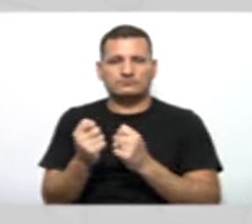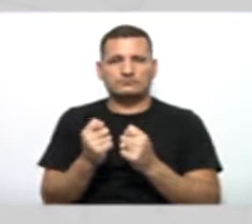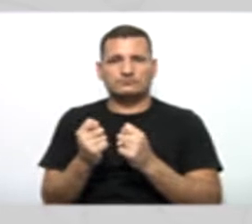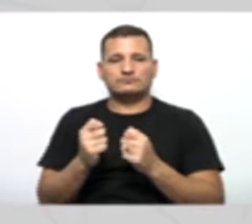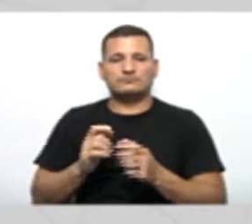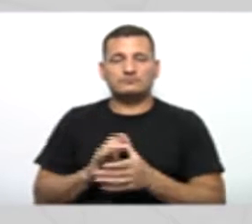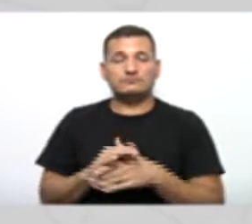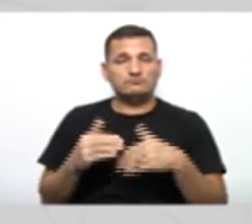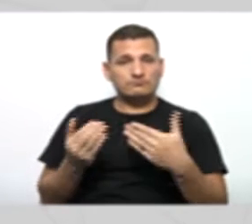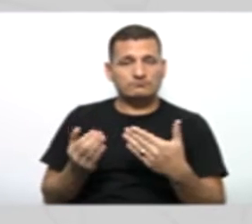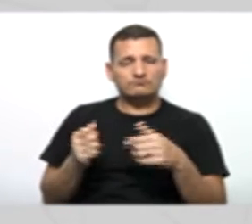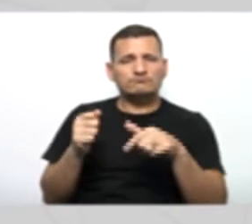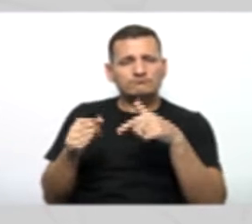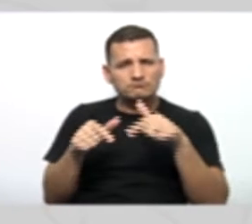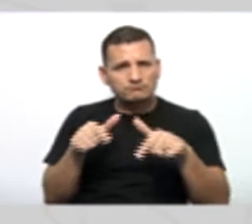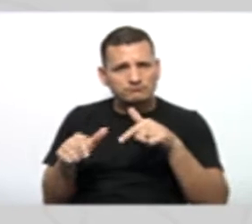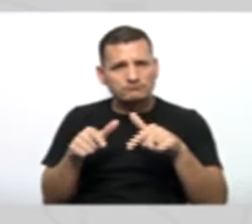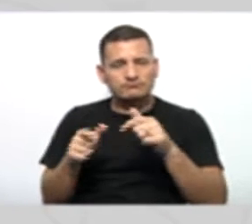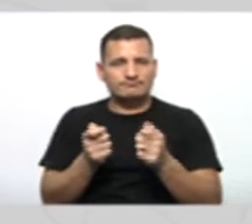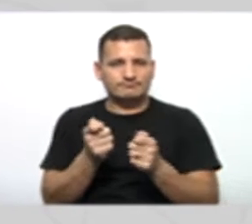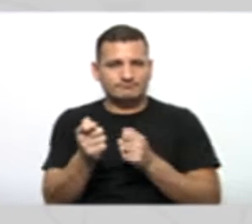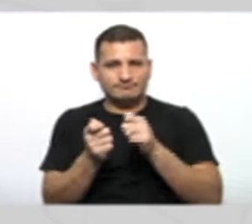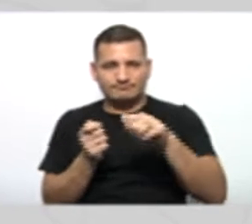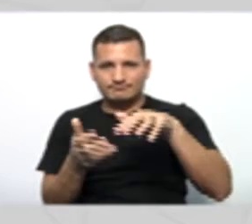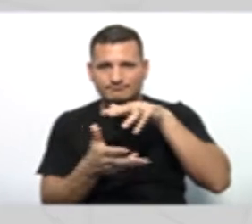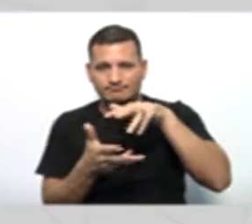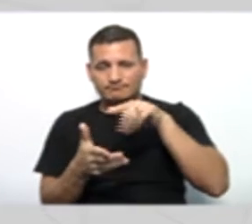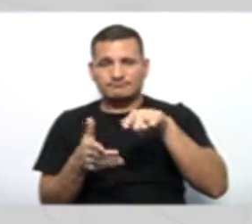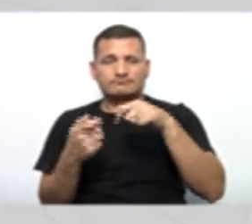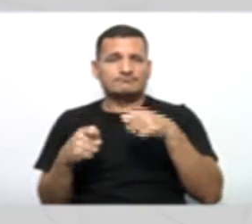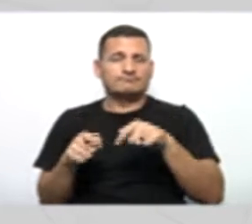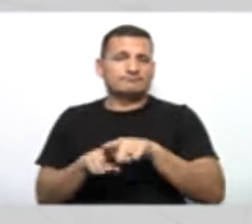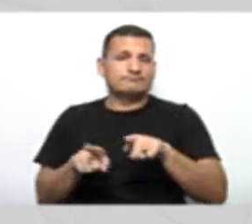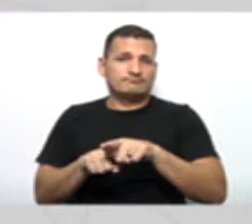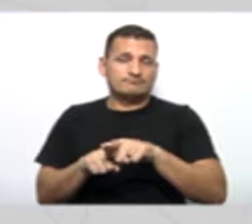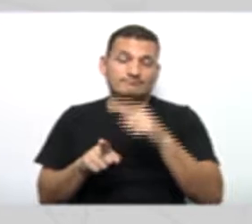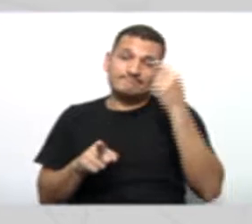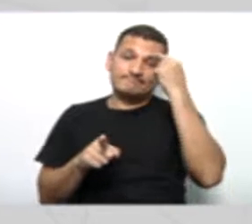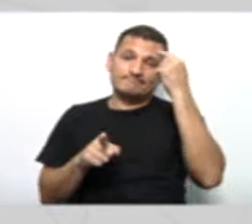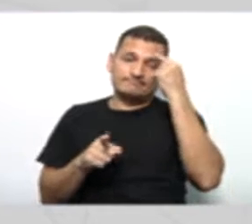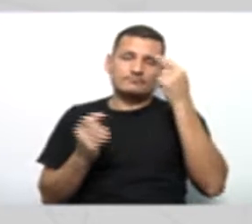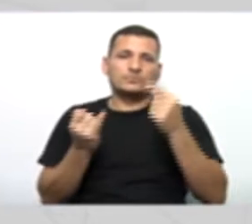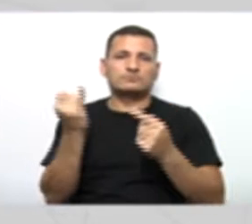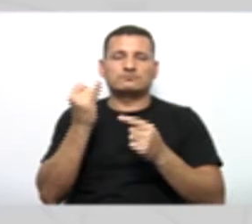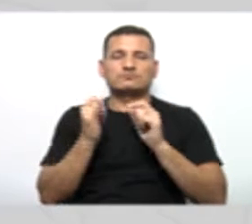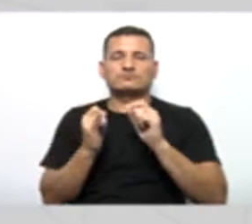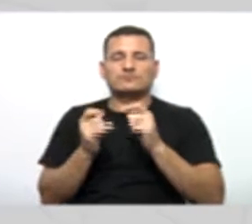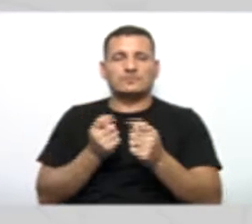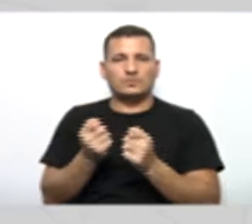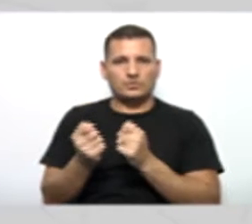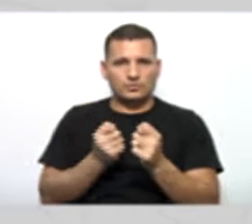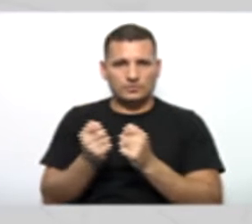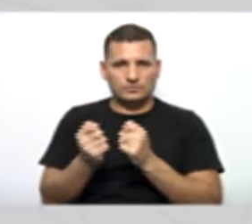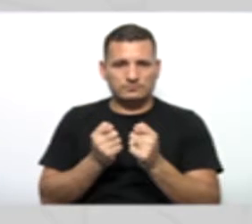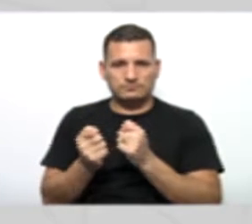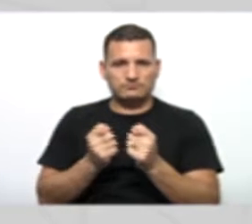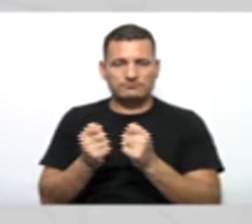uma atividade sustentável, ela também tem que considerar o âmbito econômico. No mesmo